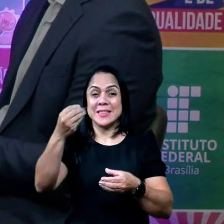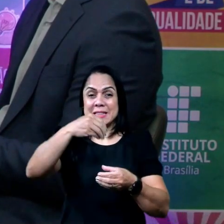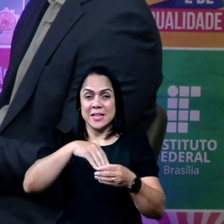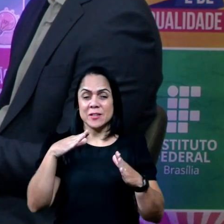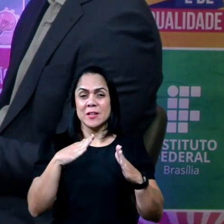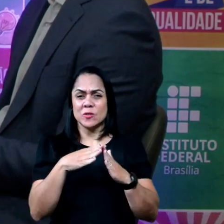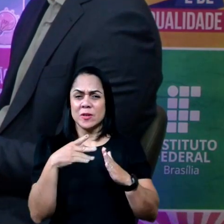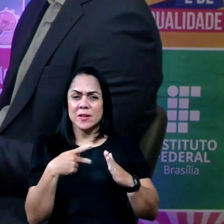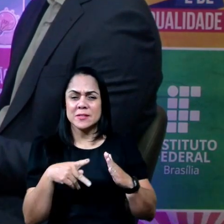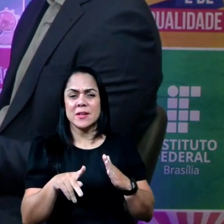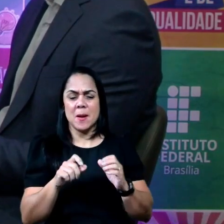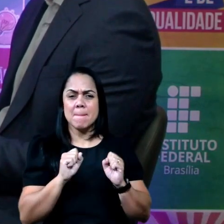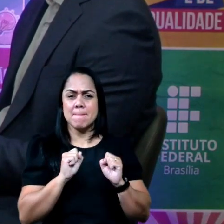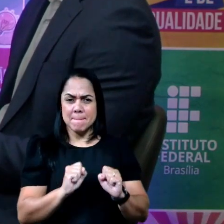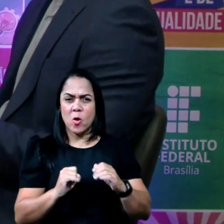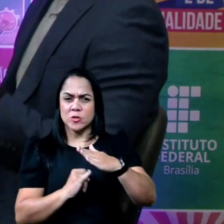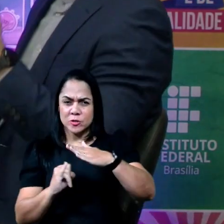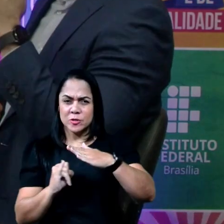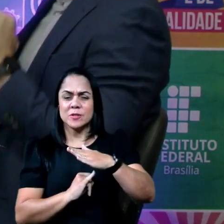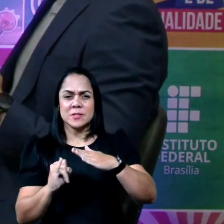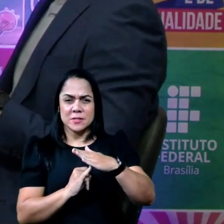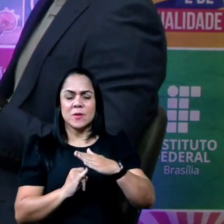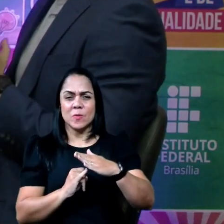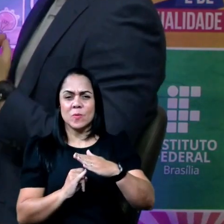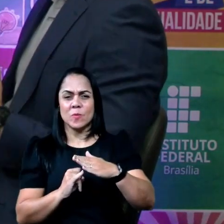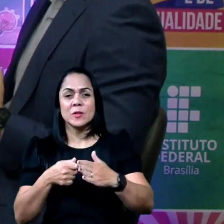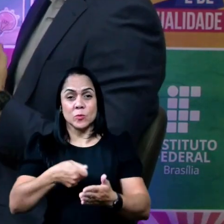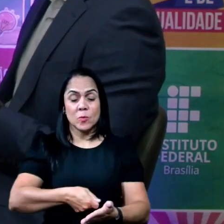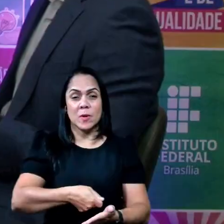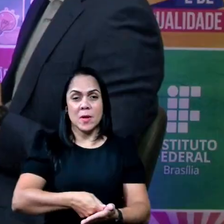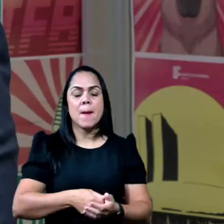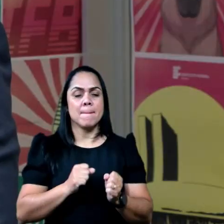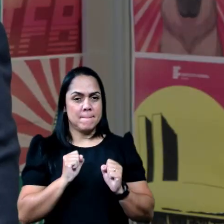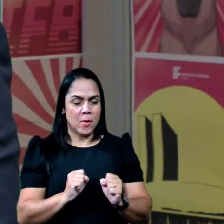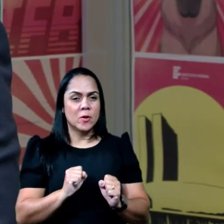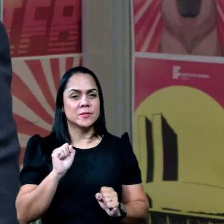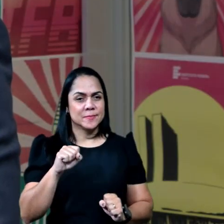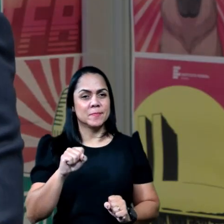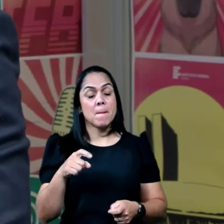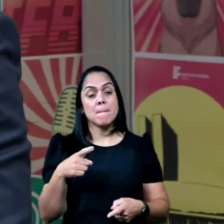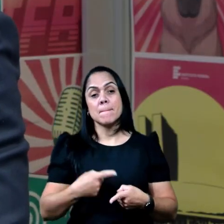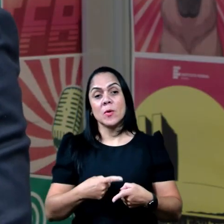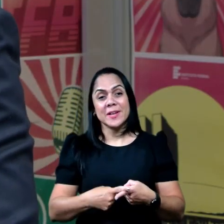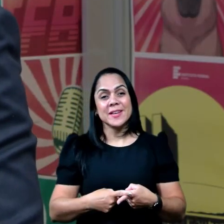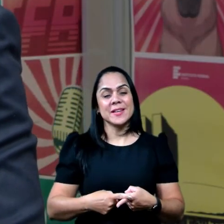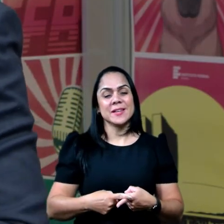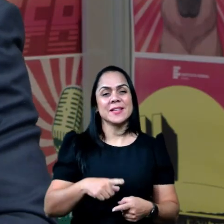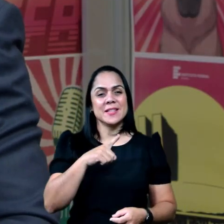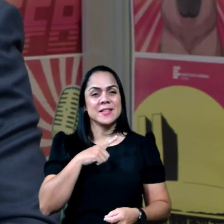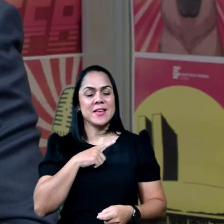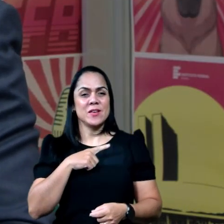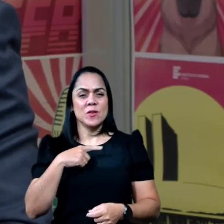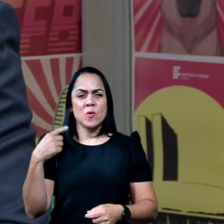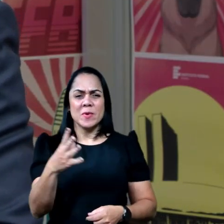a administração atuar? Pode sim, porque existe um elemento muito importante aí. Existe o que a gente chama de